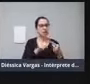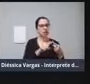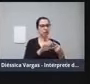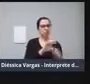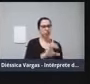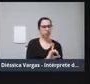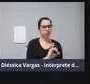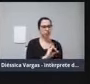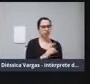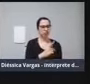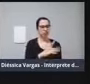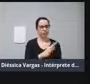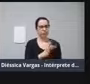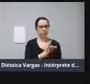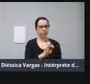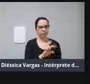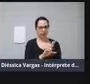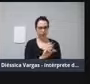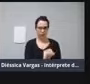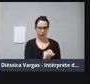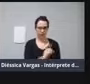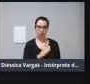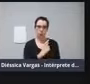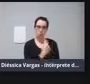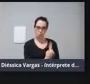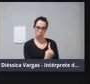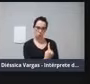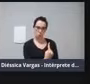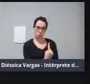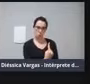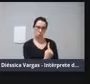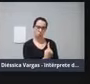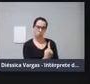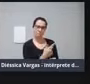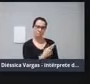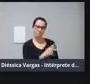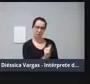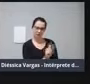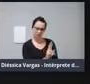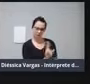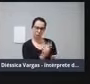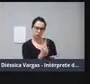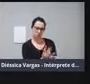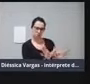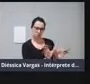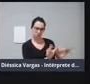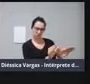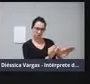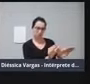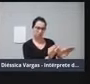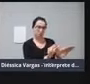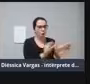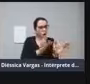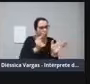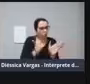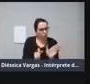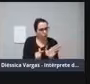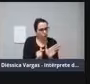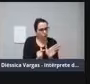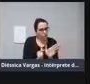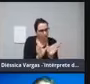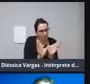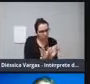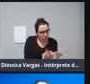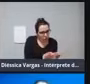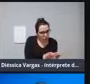característica um par de asas bem desenvolvido e o segundo par de asas, ele é bem pequenininho,